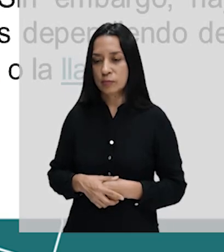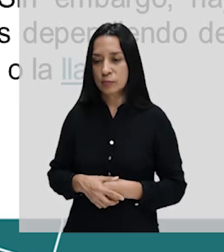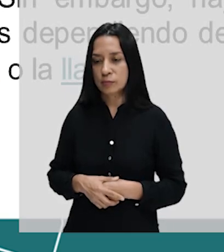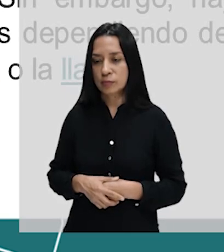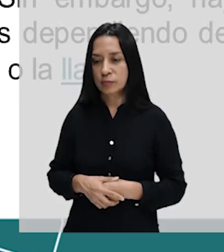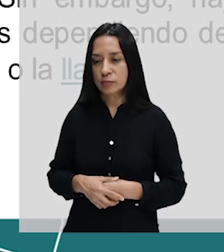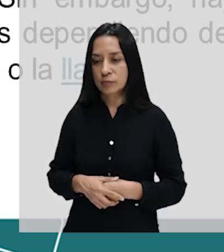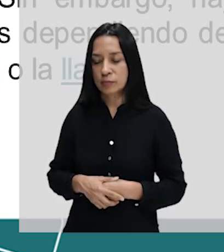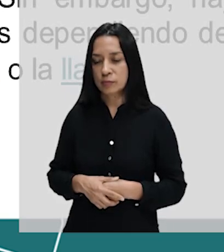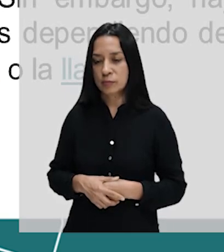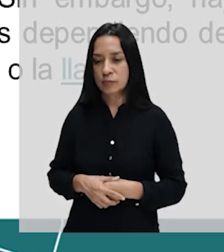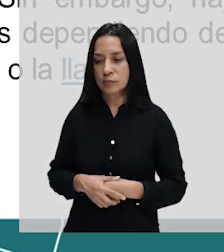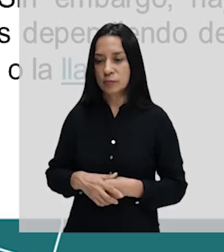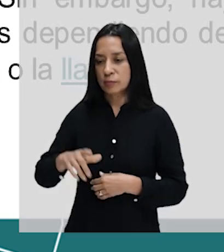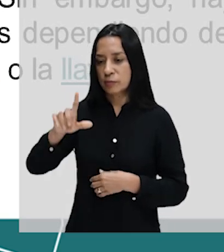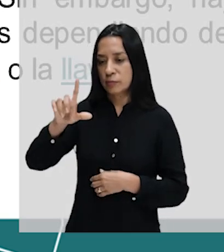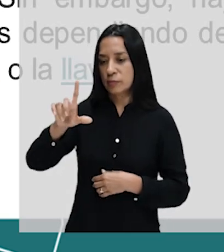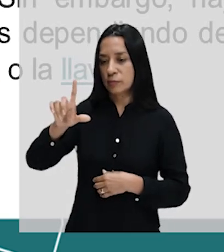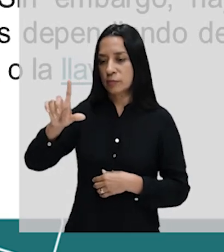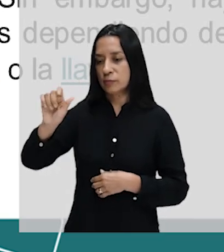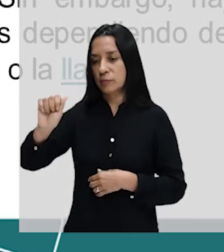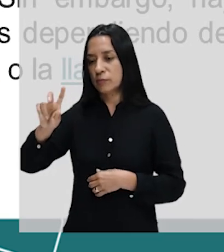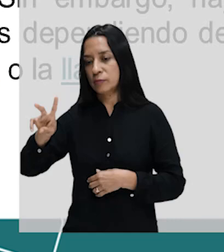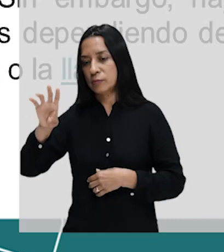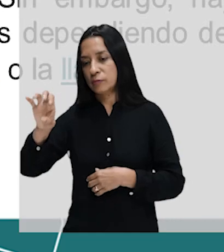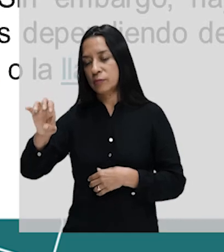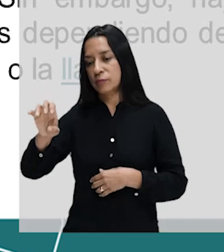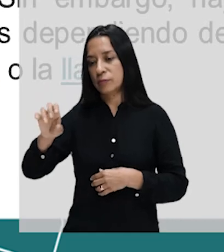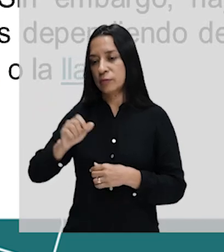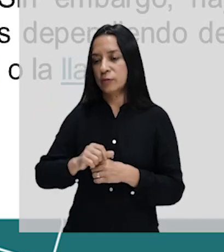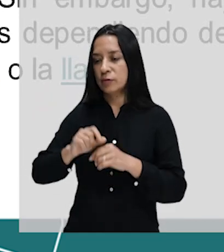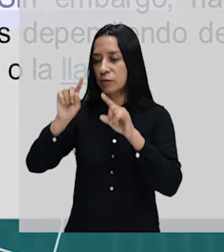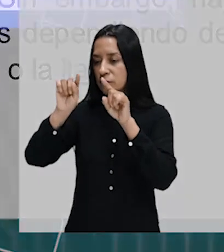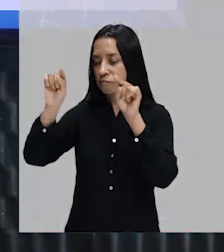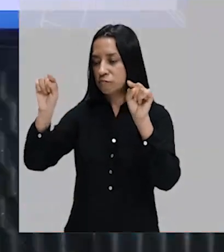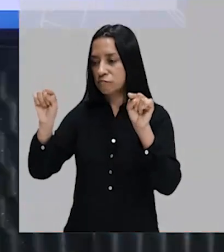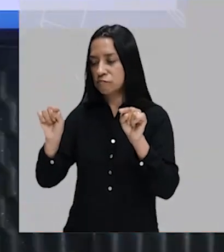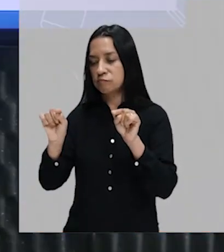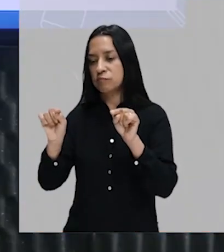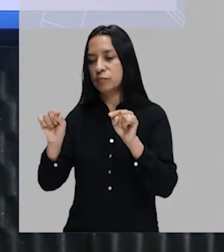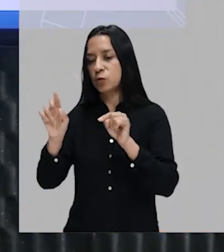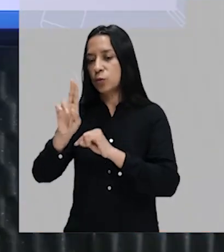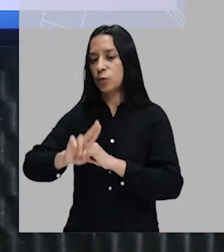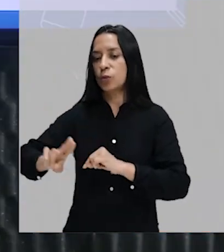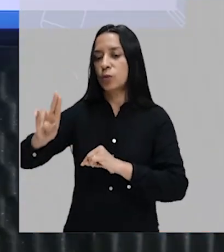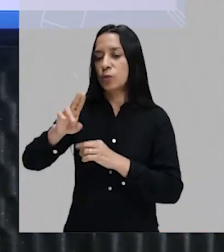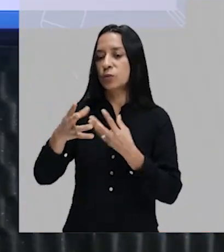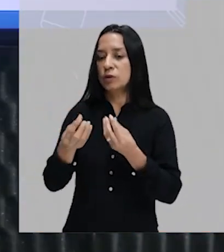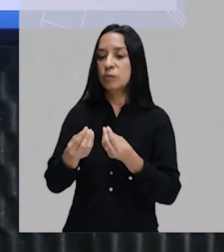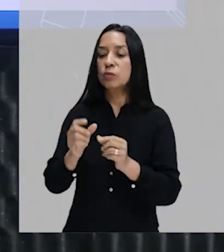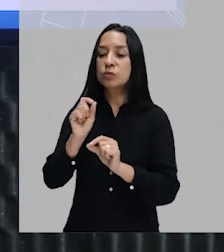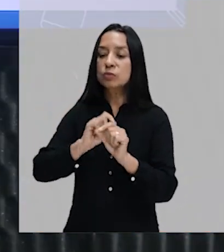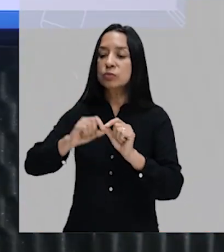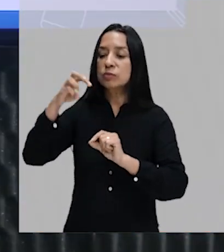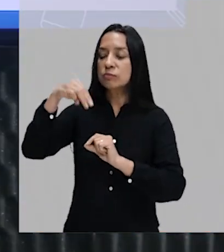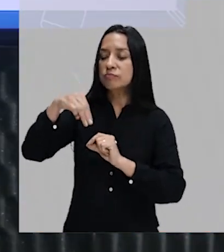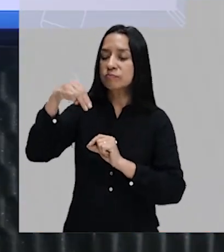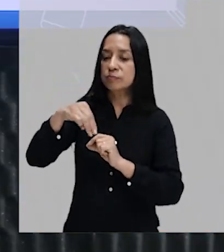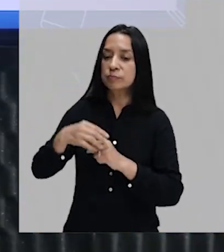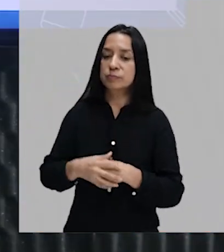lo llave. Llave e colchetes, tá certo? Aquelas chavezinhas que a gente usa muito em